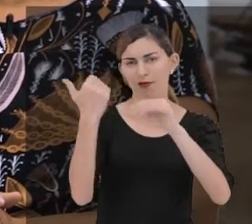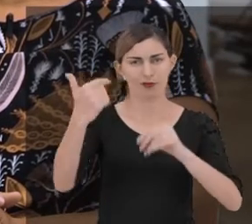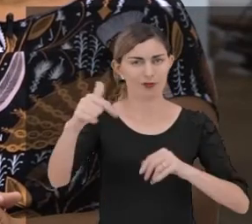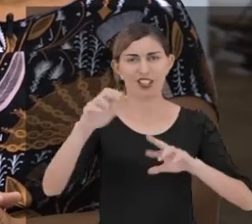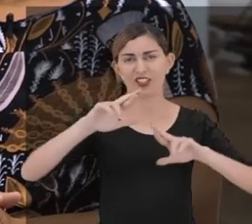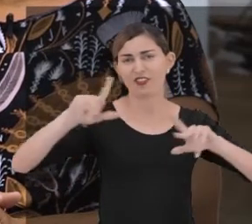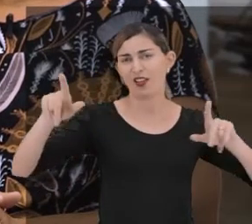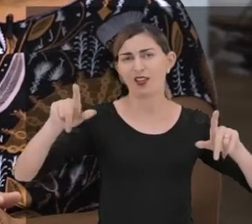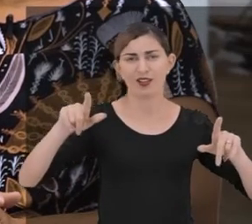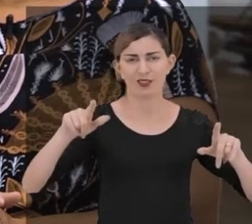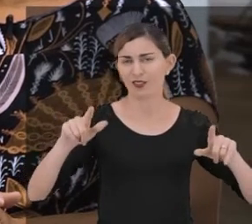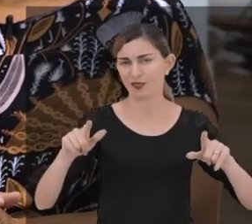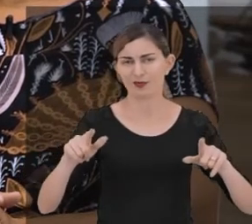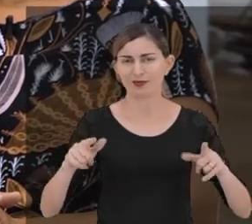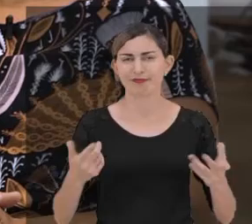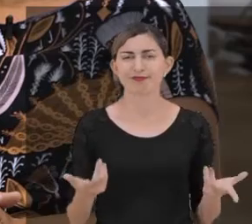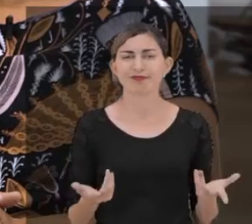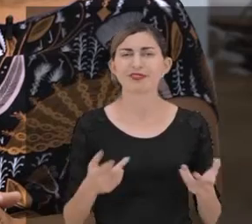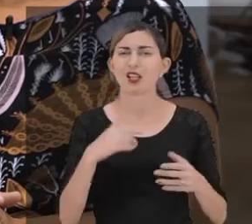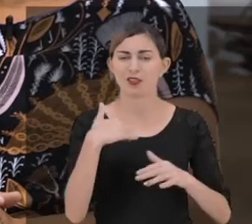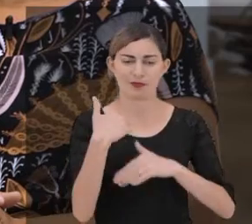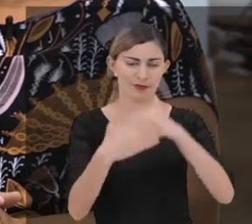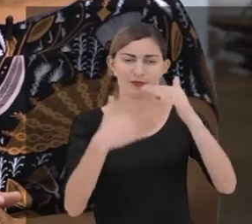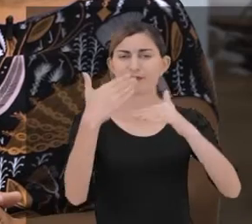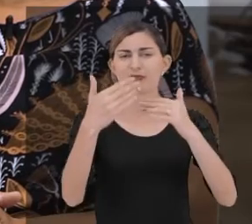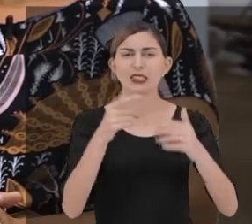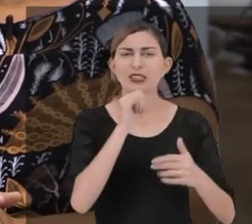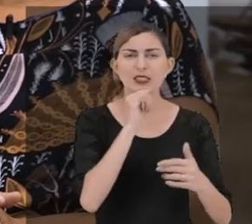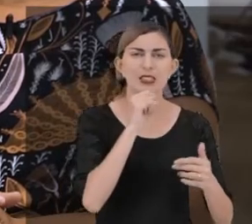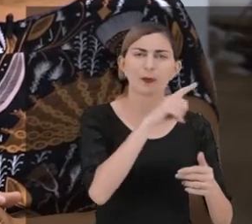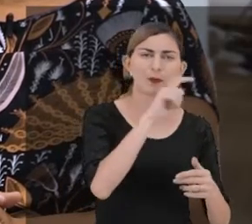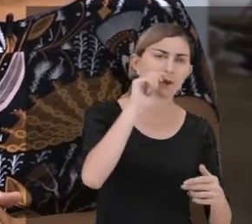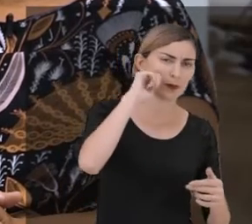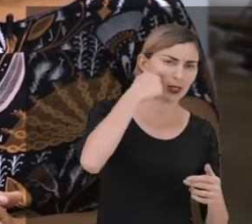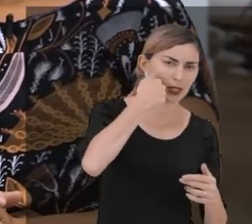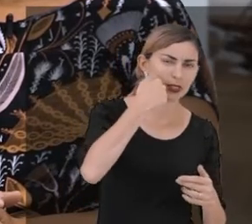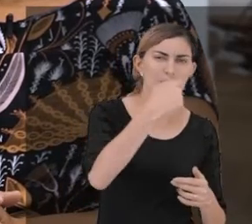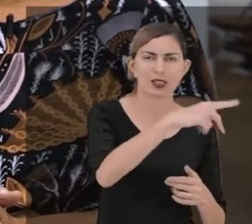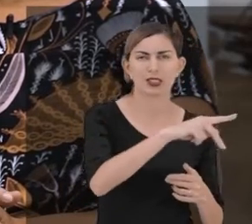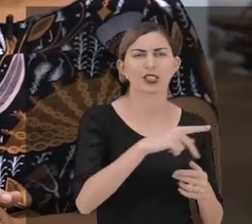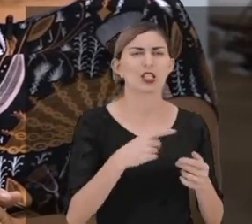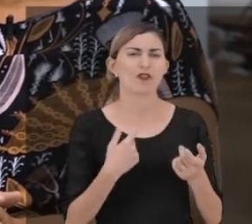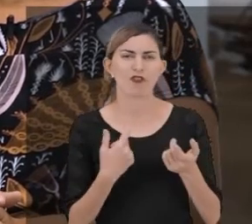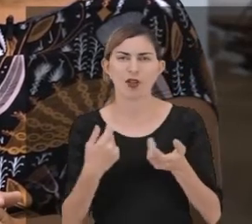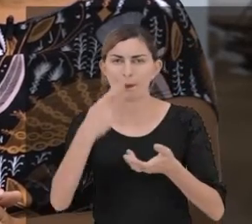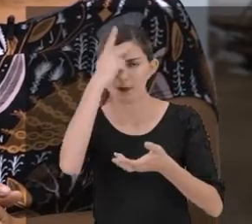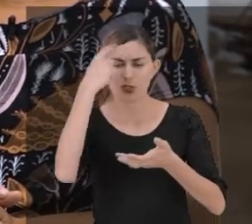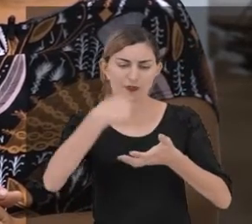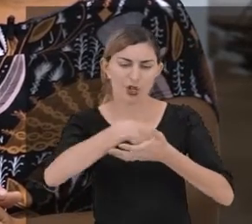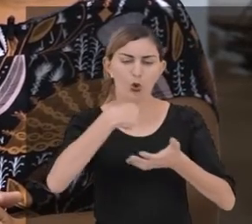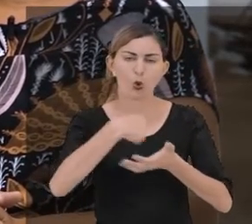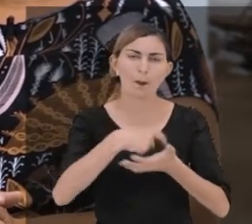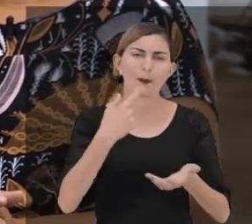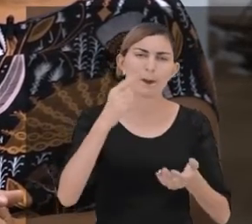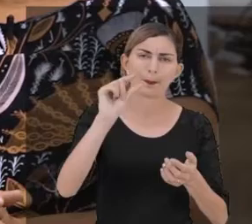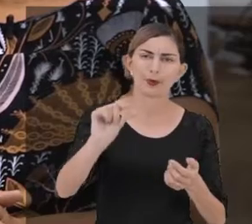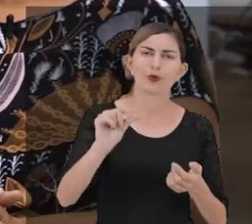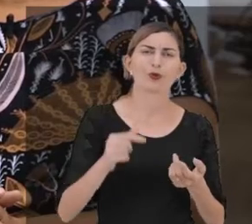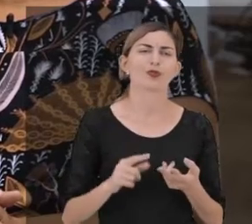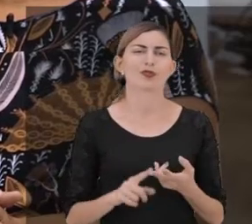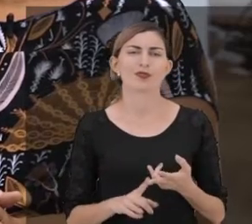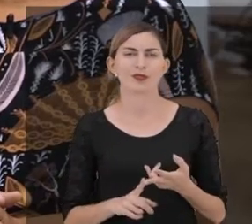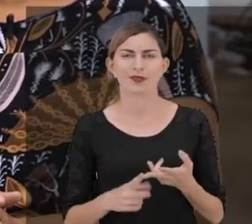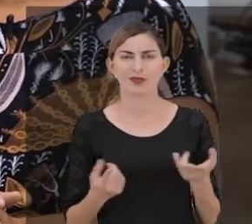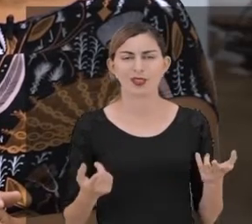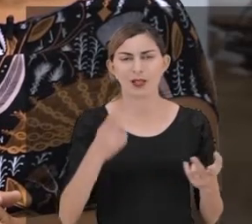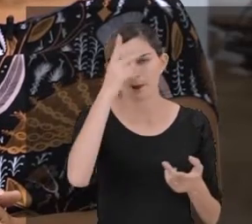remuneração dos trabalhadores, o seu José da padaria, ele não vai ter a remuneração dele, né?